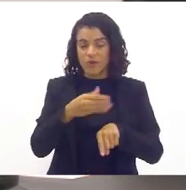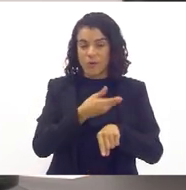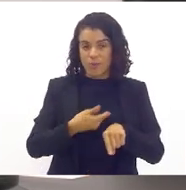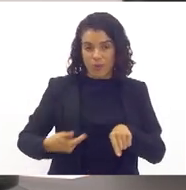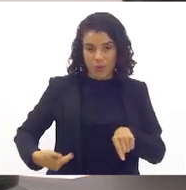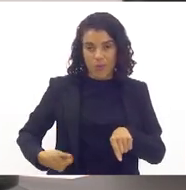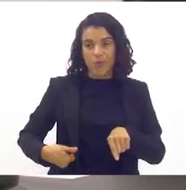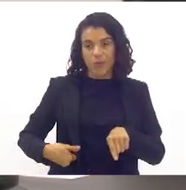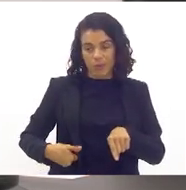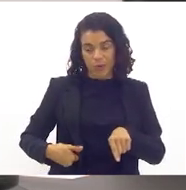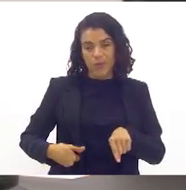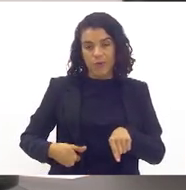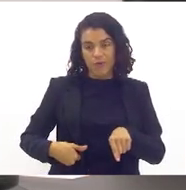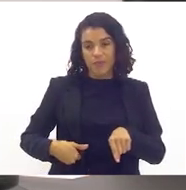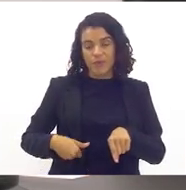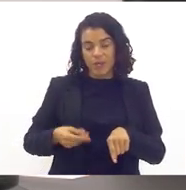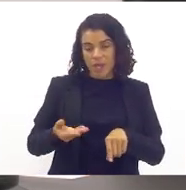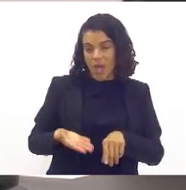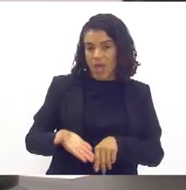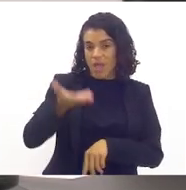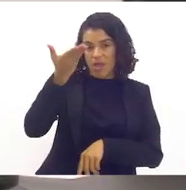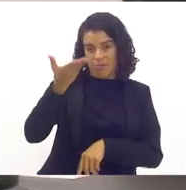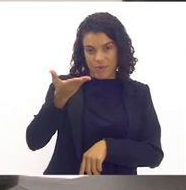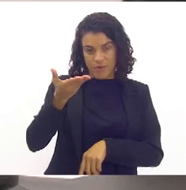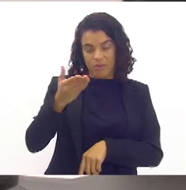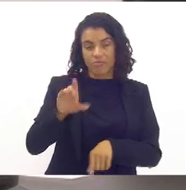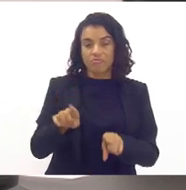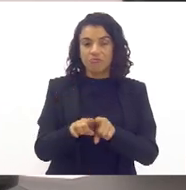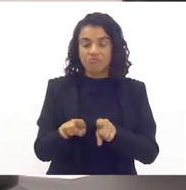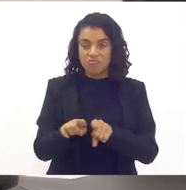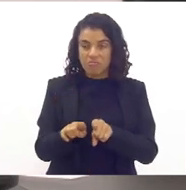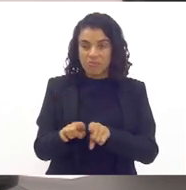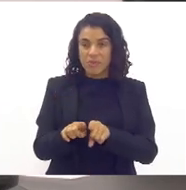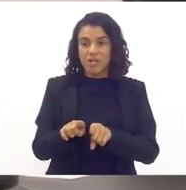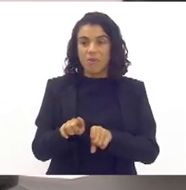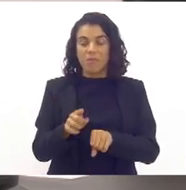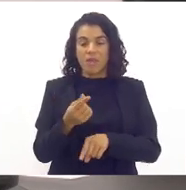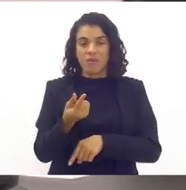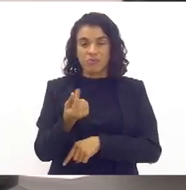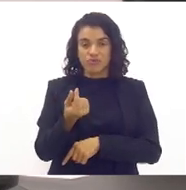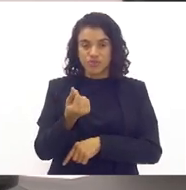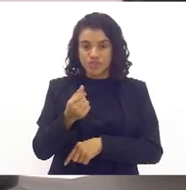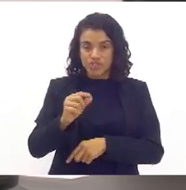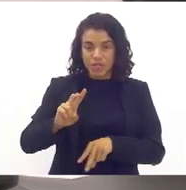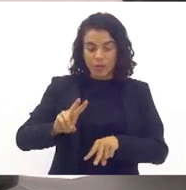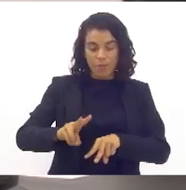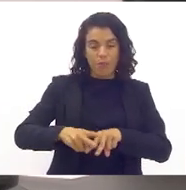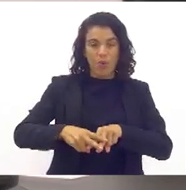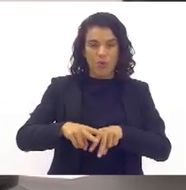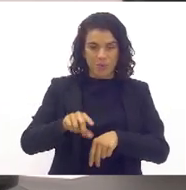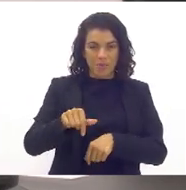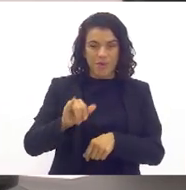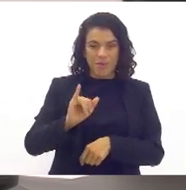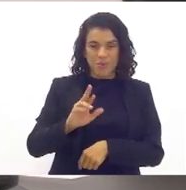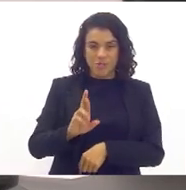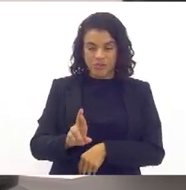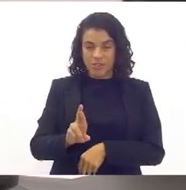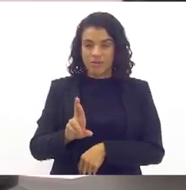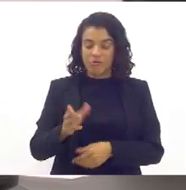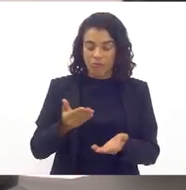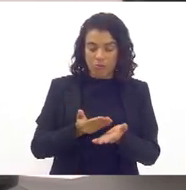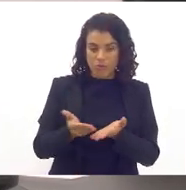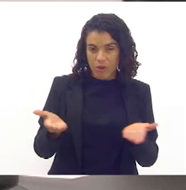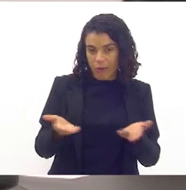fizeram que deram esse aumento. A retenção de imposto de renda nos serviços está começando agora, teve